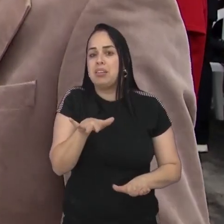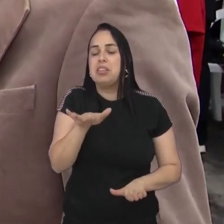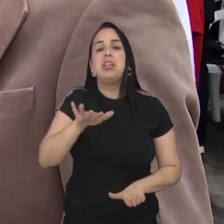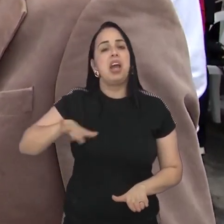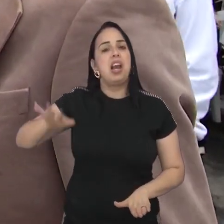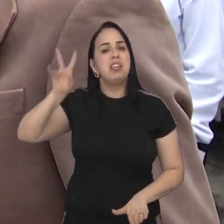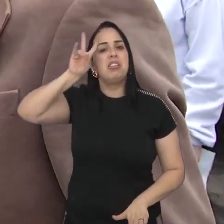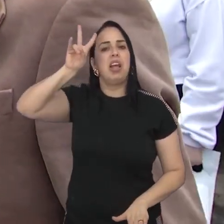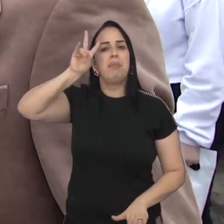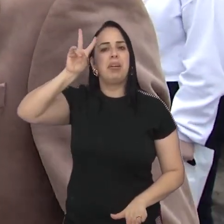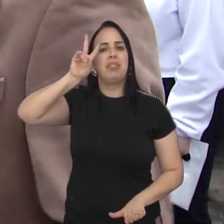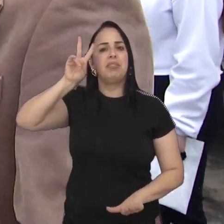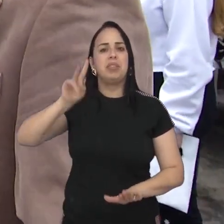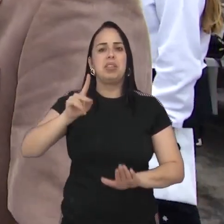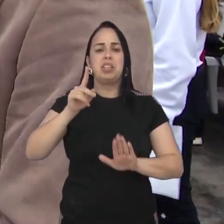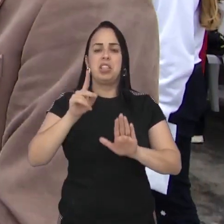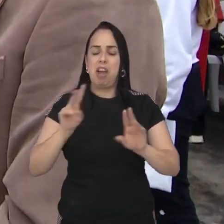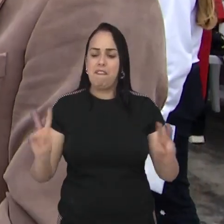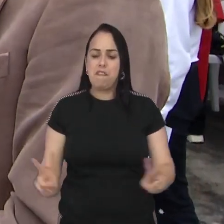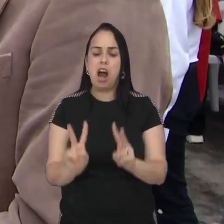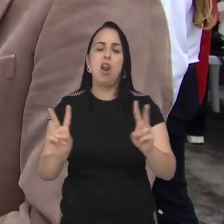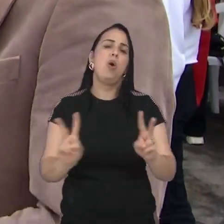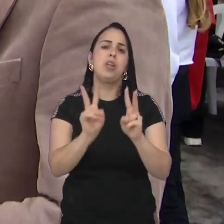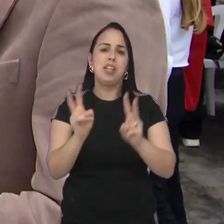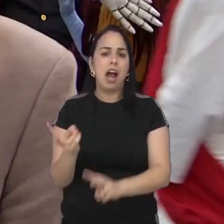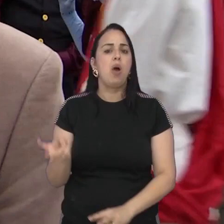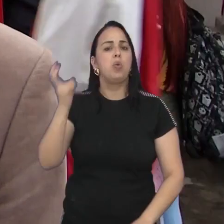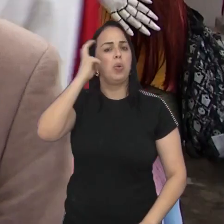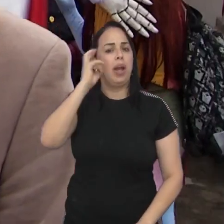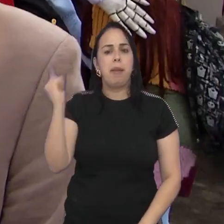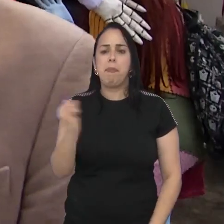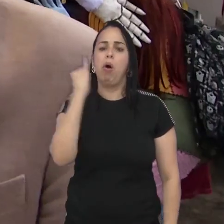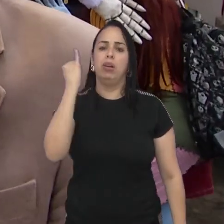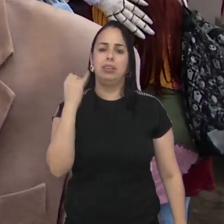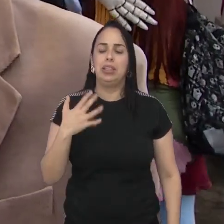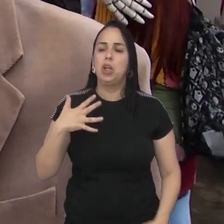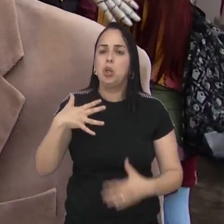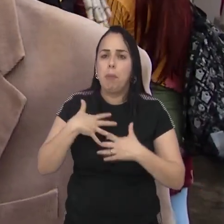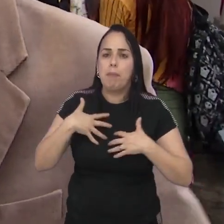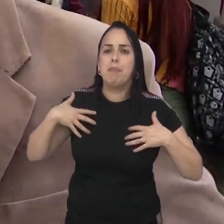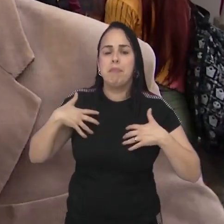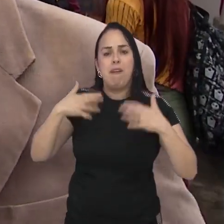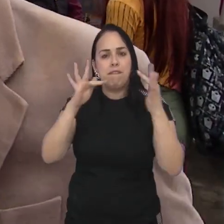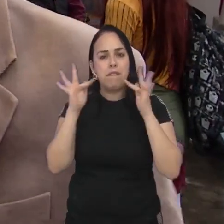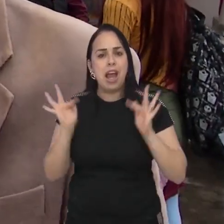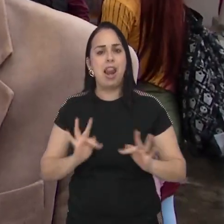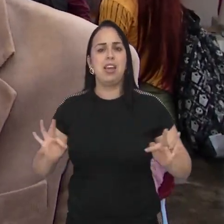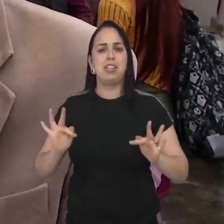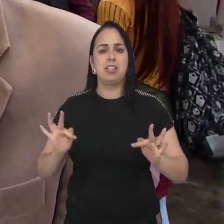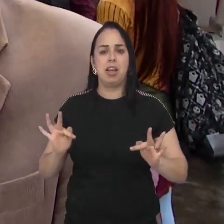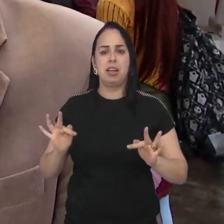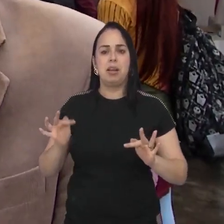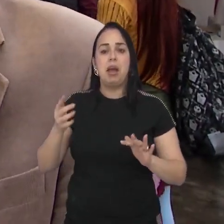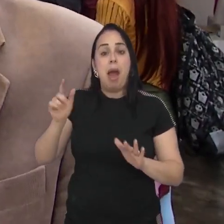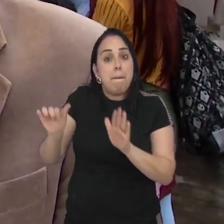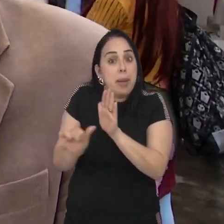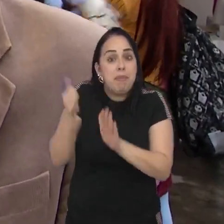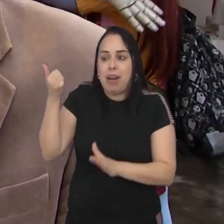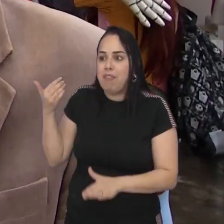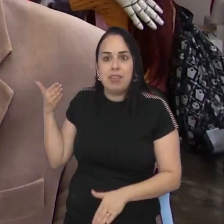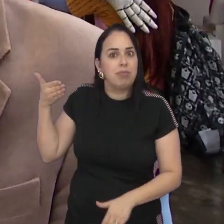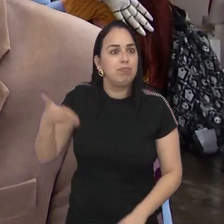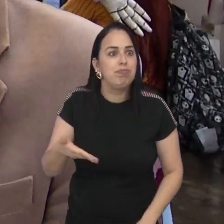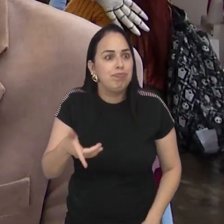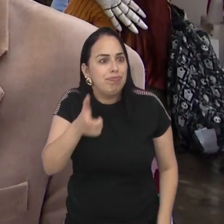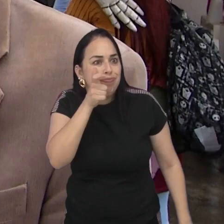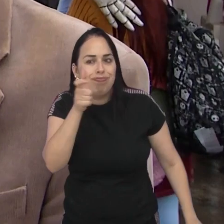eles reforçam a importância de valorizar a cultura. Eu estou muito feliz, muito contente por estar participando pela primeira vez,